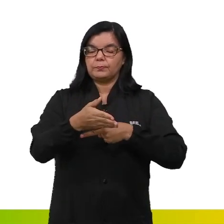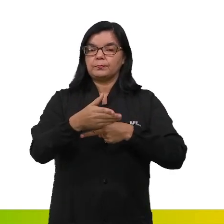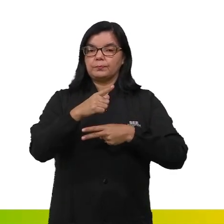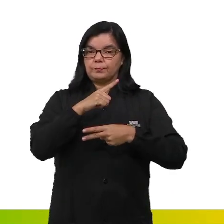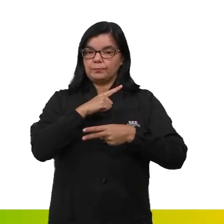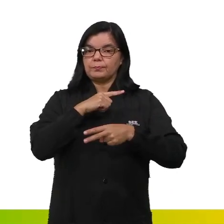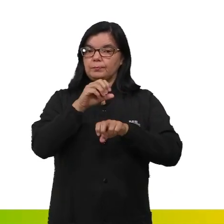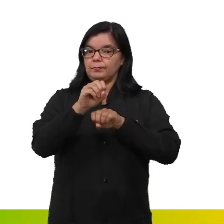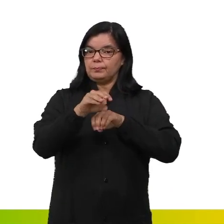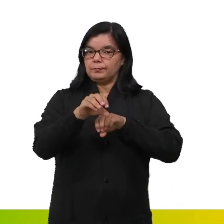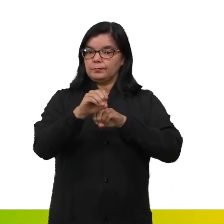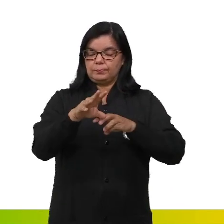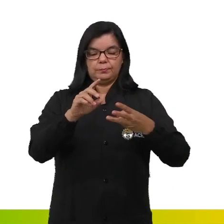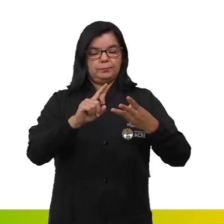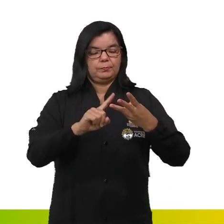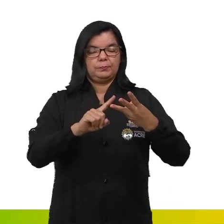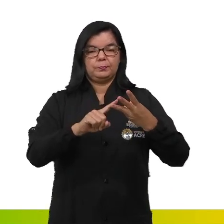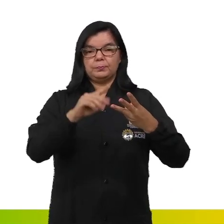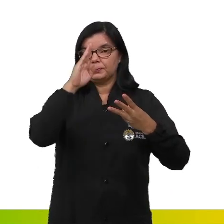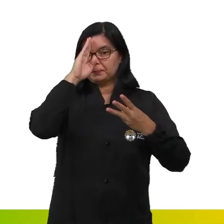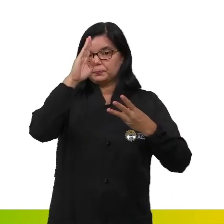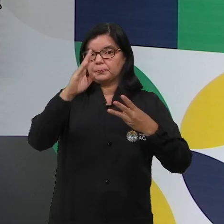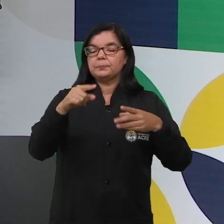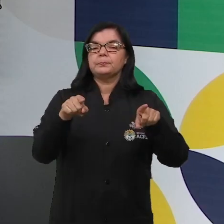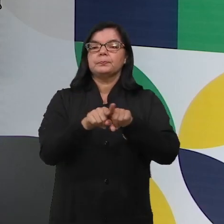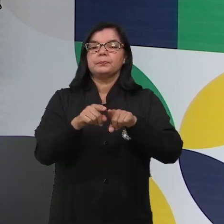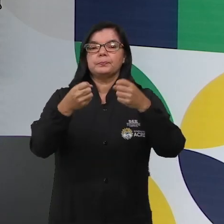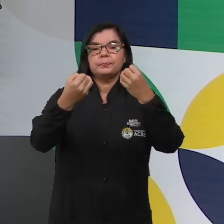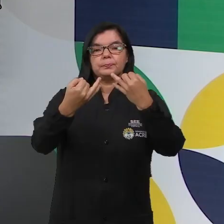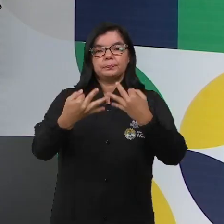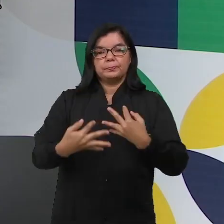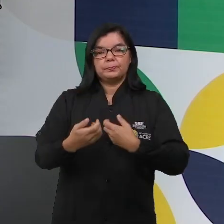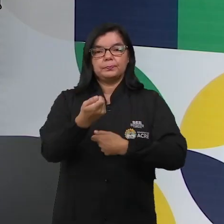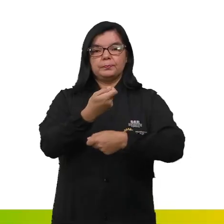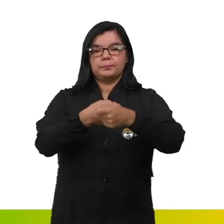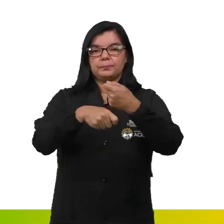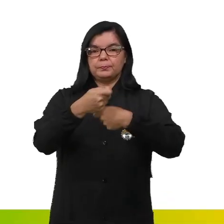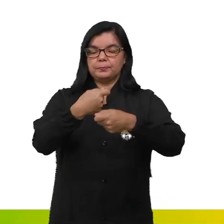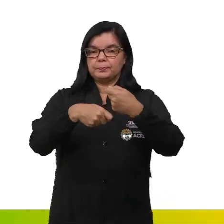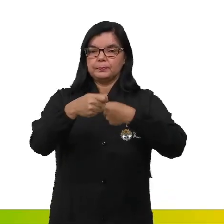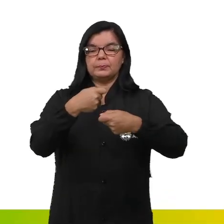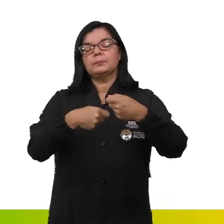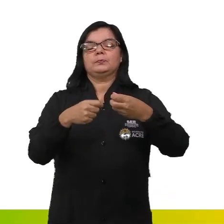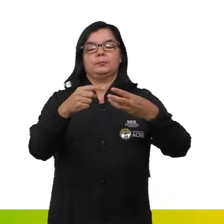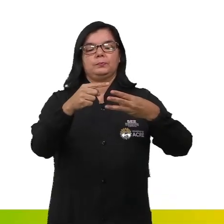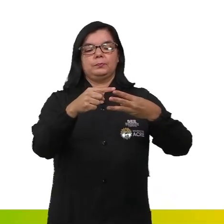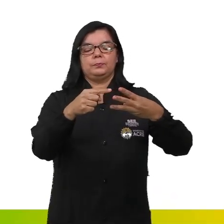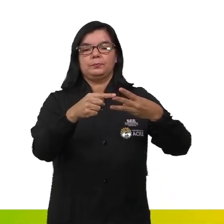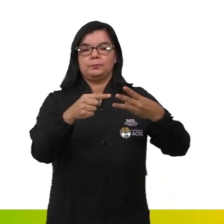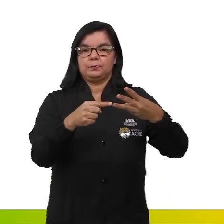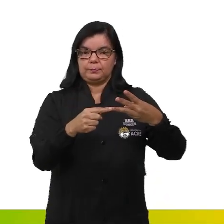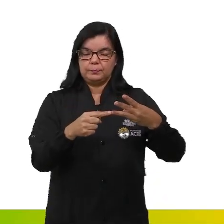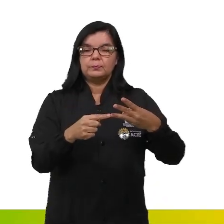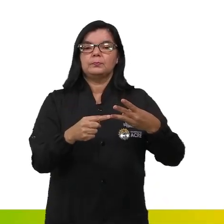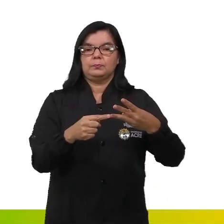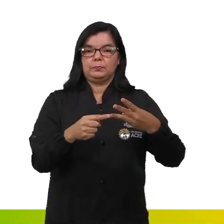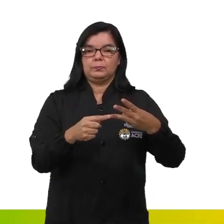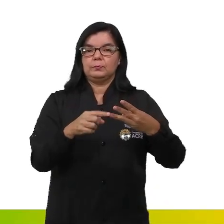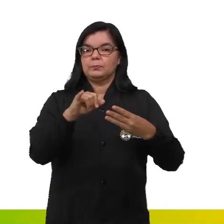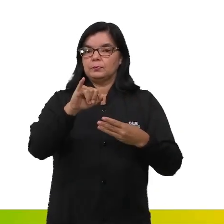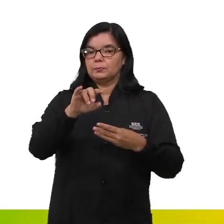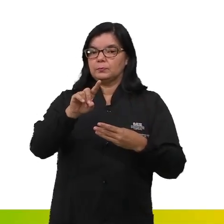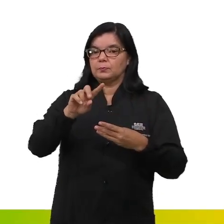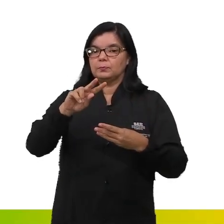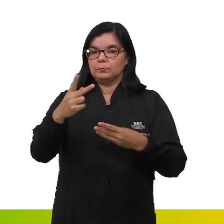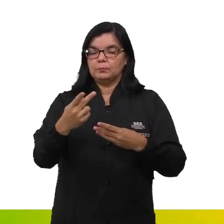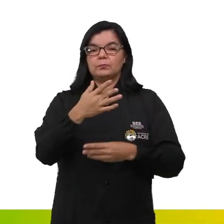questão da educação e principalmente quando a gente fala de economia. Então, os 3 pilares do IDH